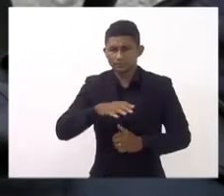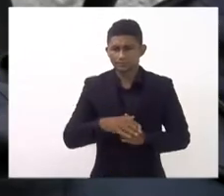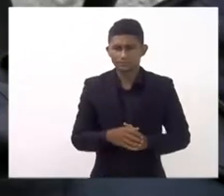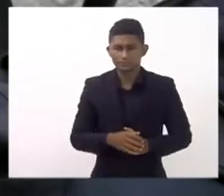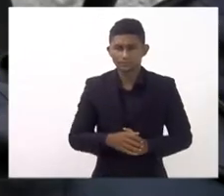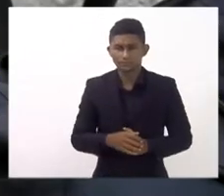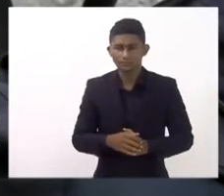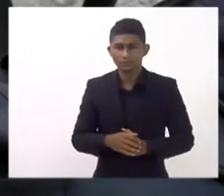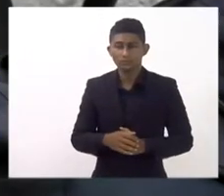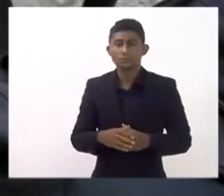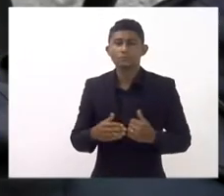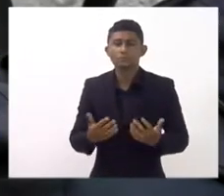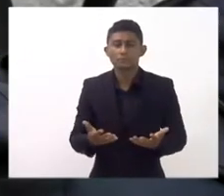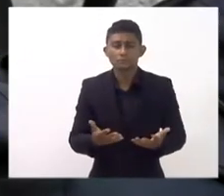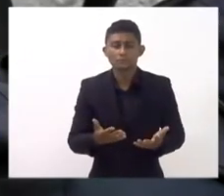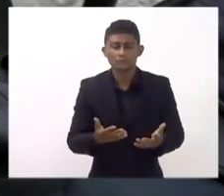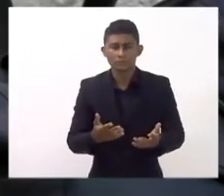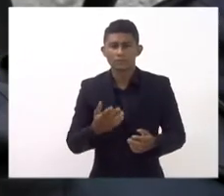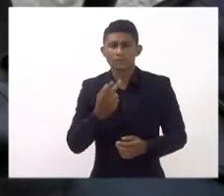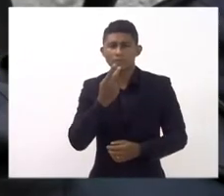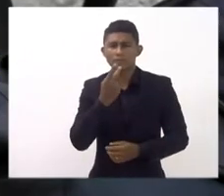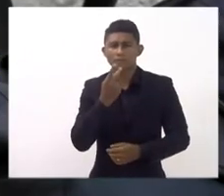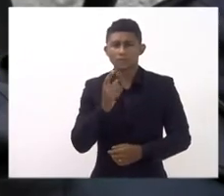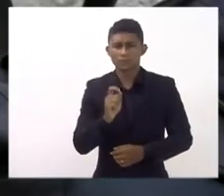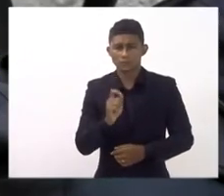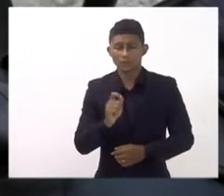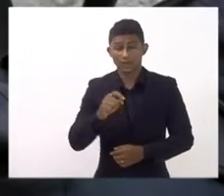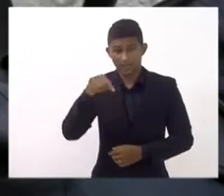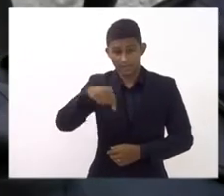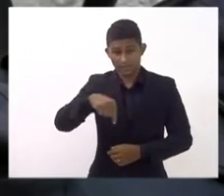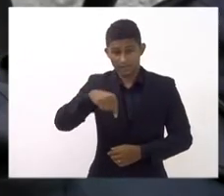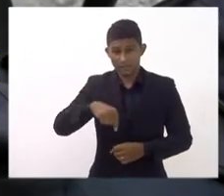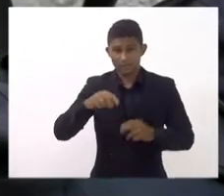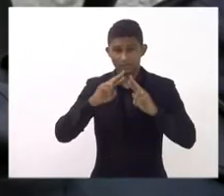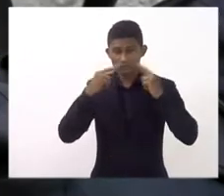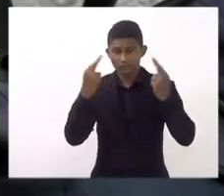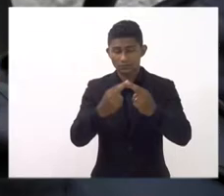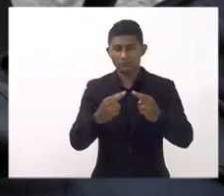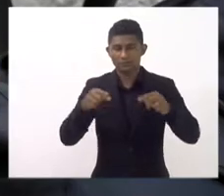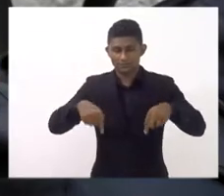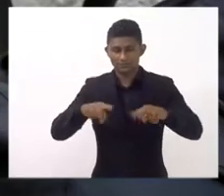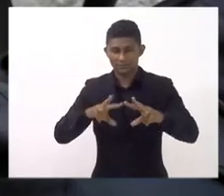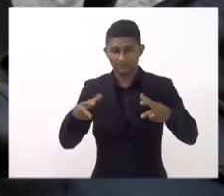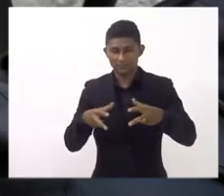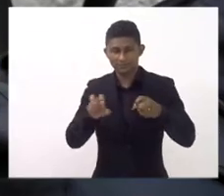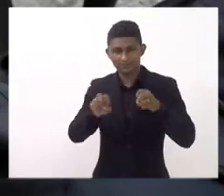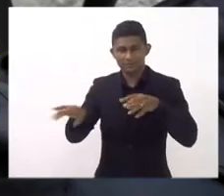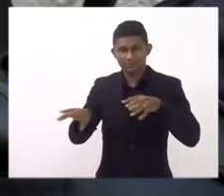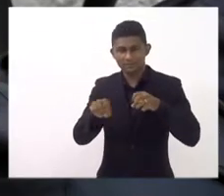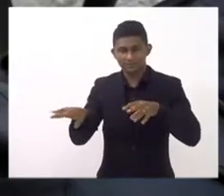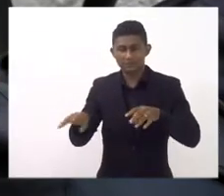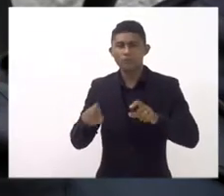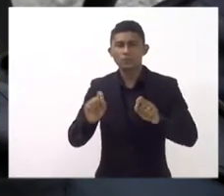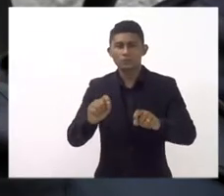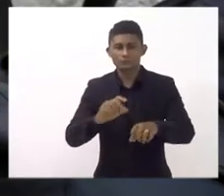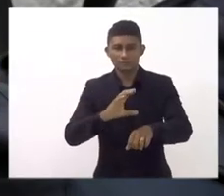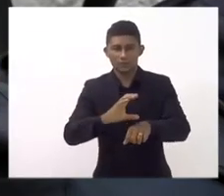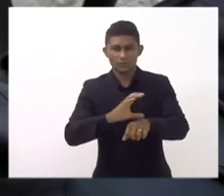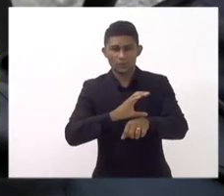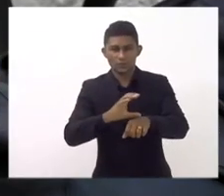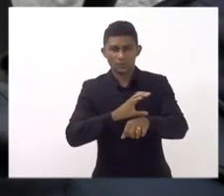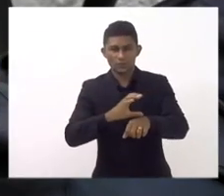falar especificamente do recorte dessa reunião de hoje aqui na comissão, que são os cursos